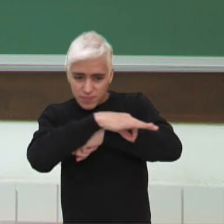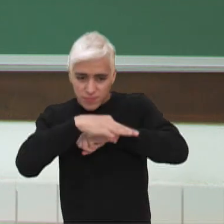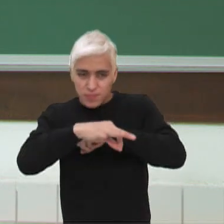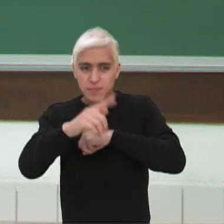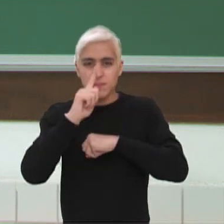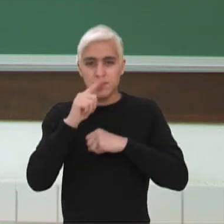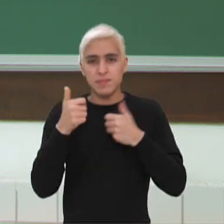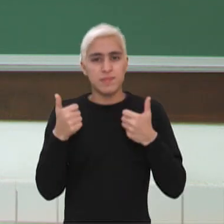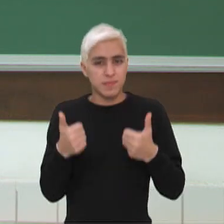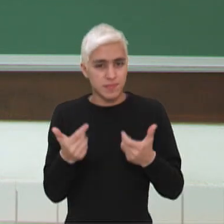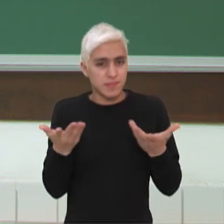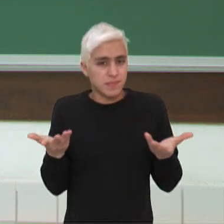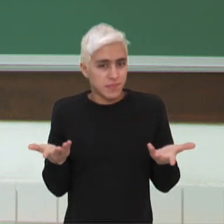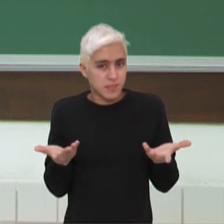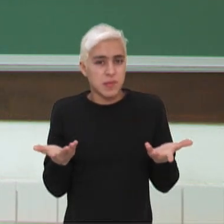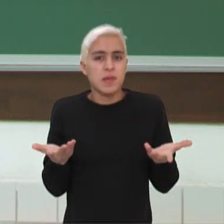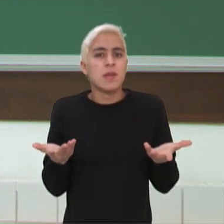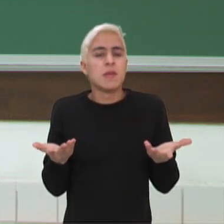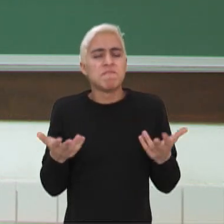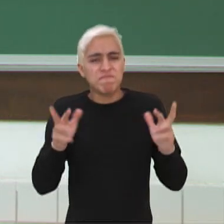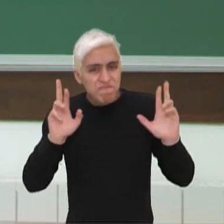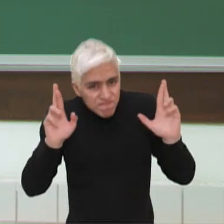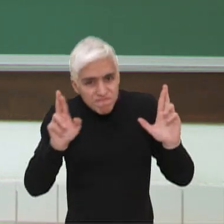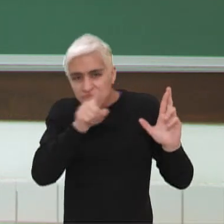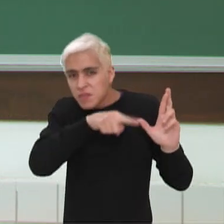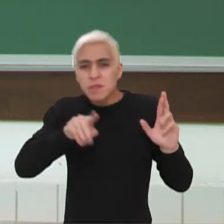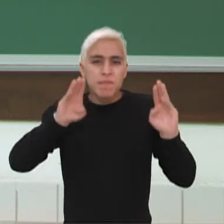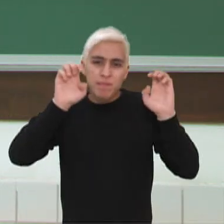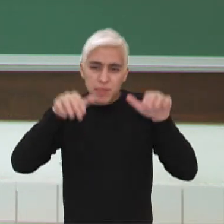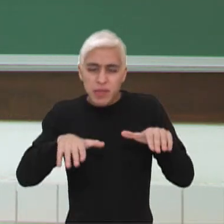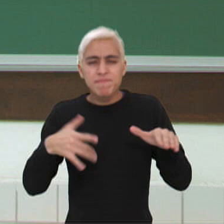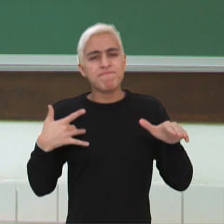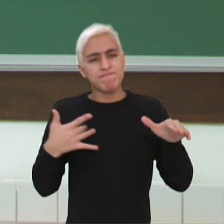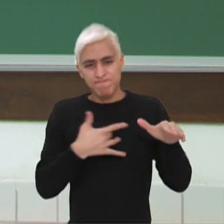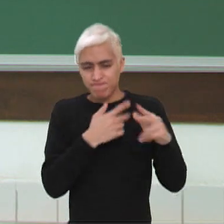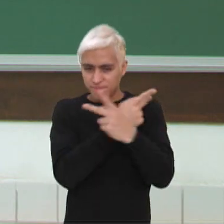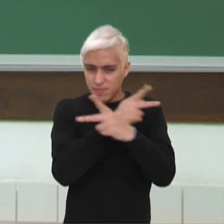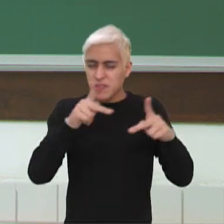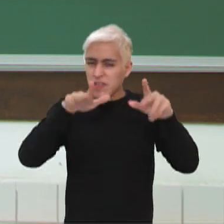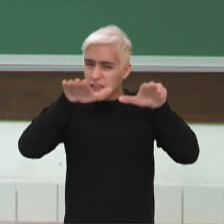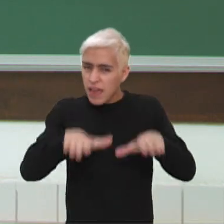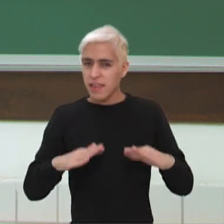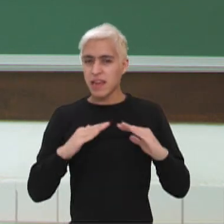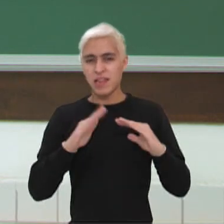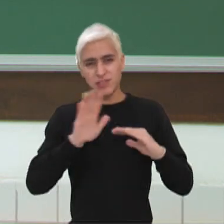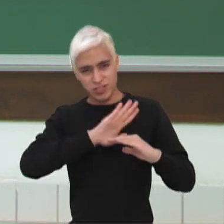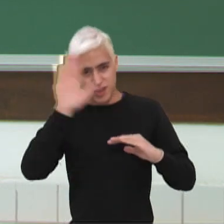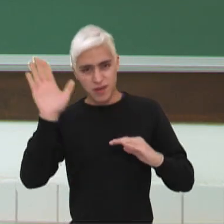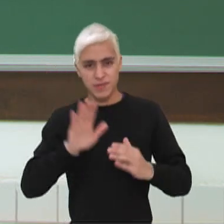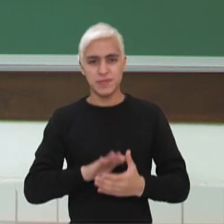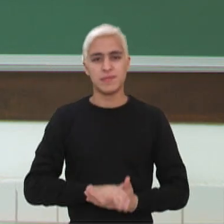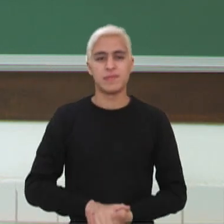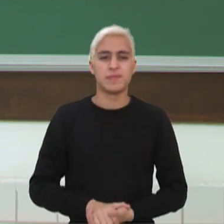grega, ok? Então, espero que fiquem bem, fiquem em saúde, fiquem em casa. Tchau!